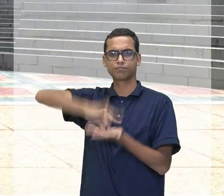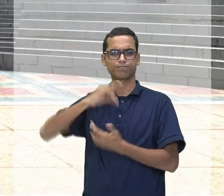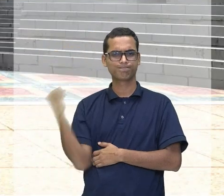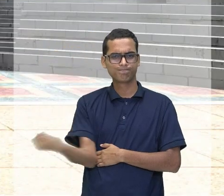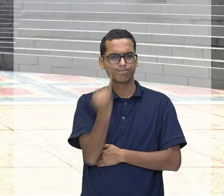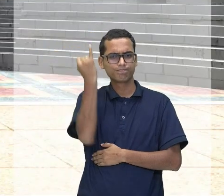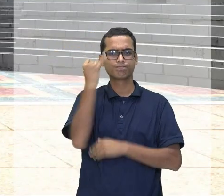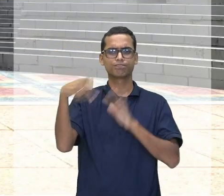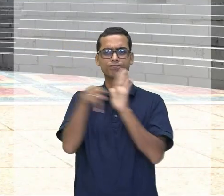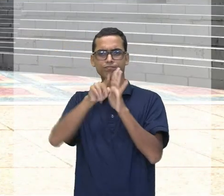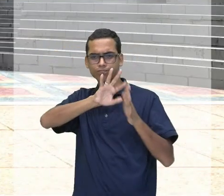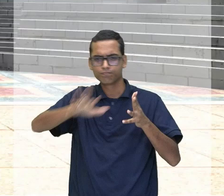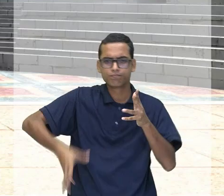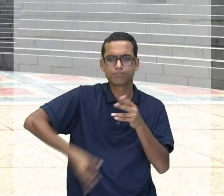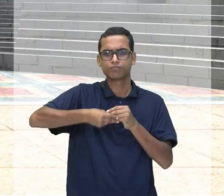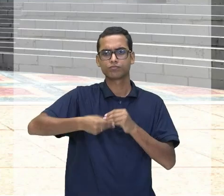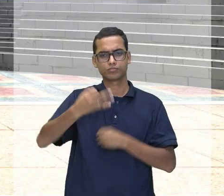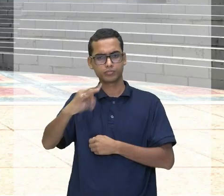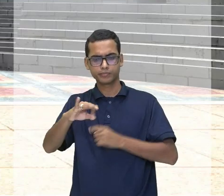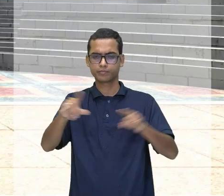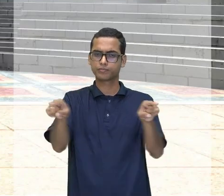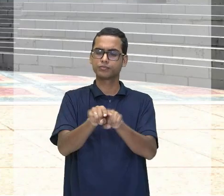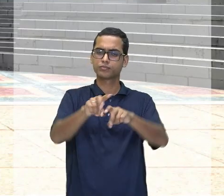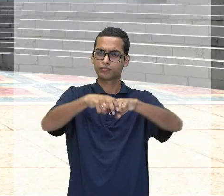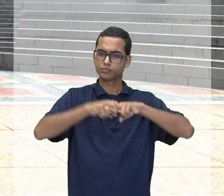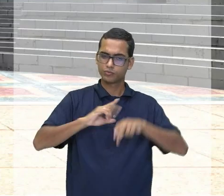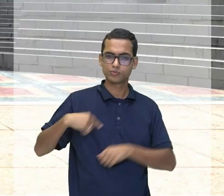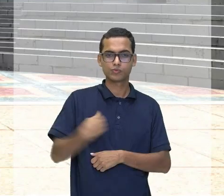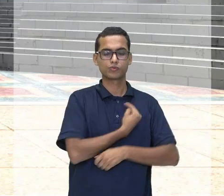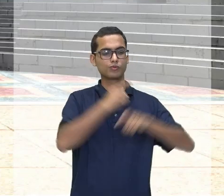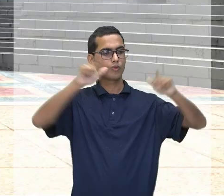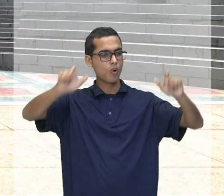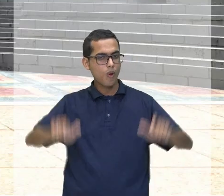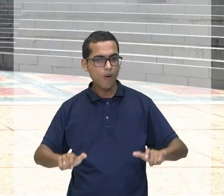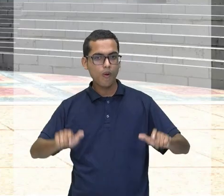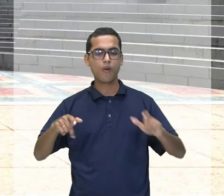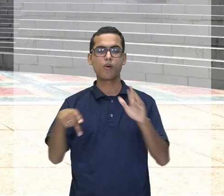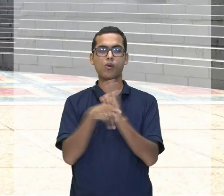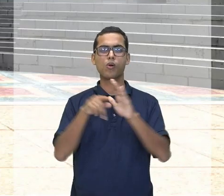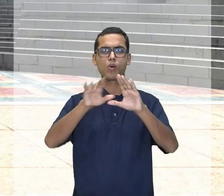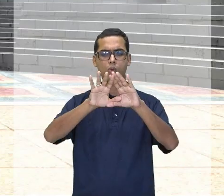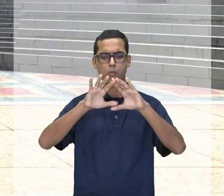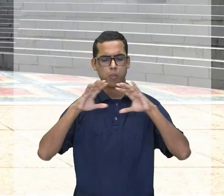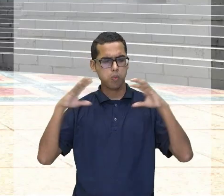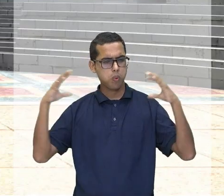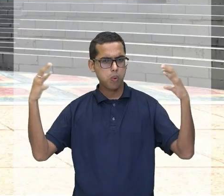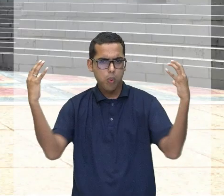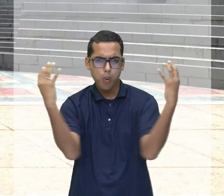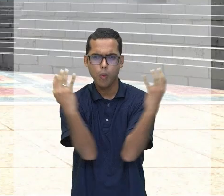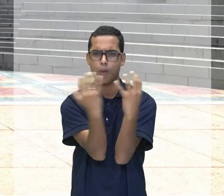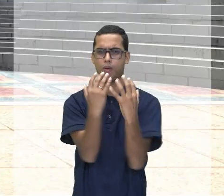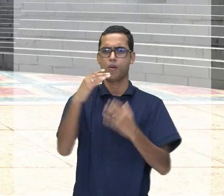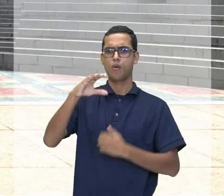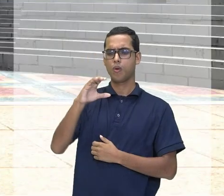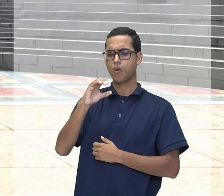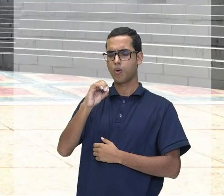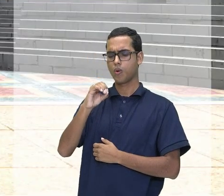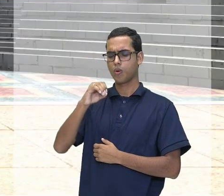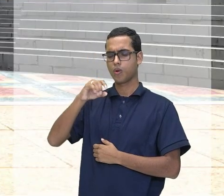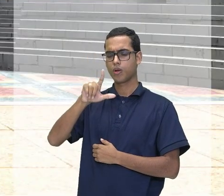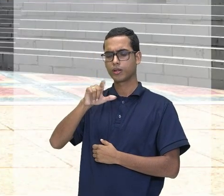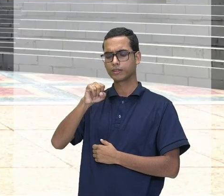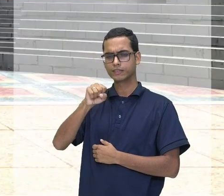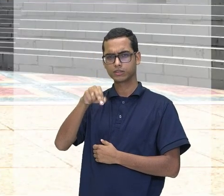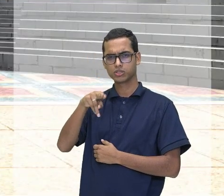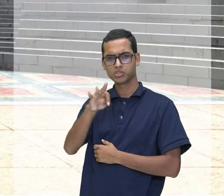nessa contribuição. Por isso nós estamos aqui, né, no meio de um coliseu, né, de um templo aí das